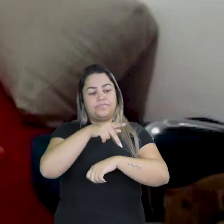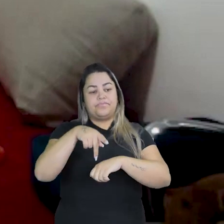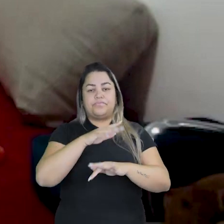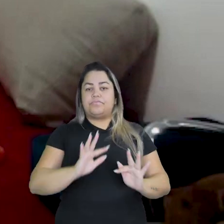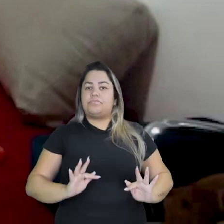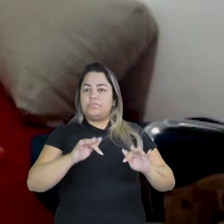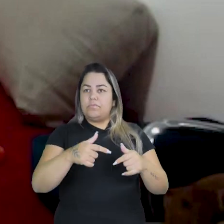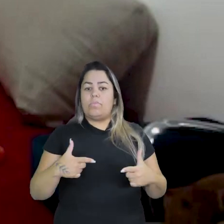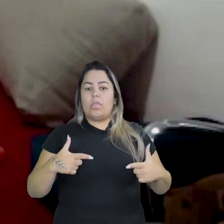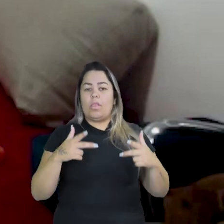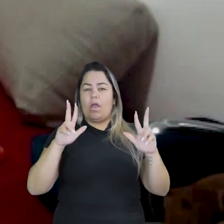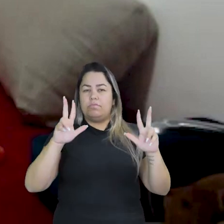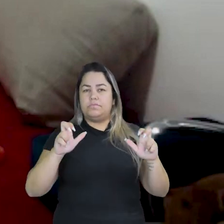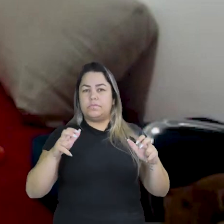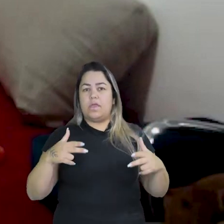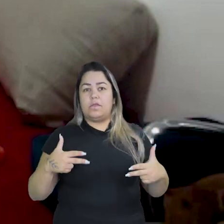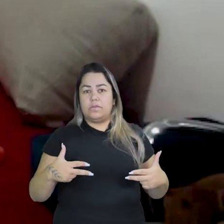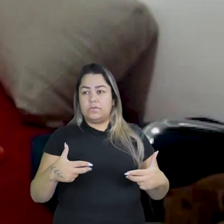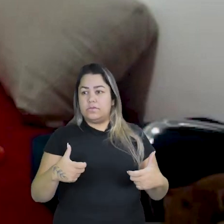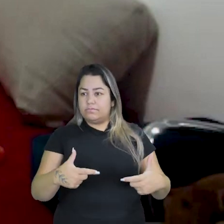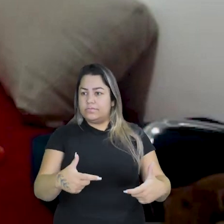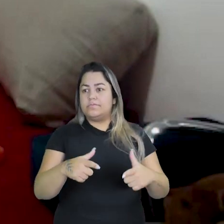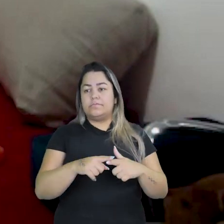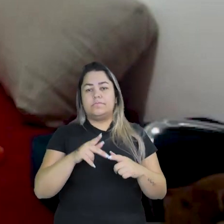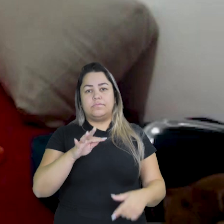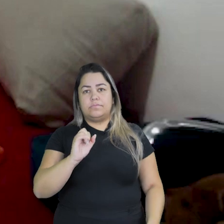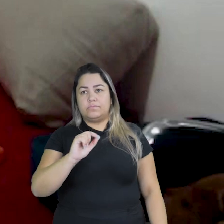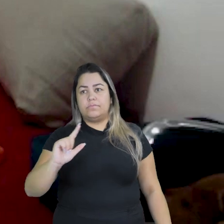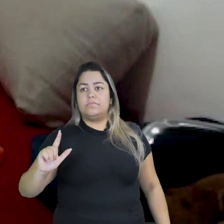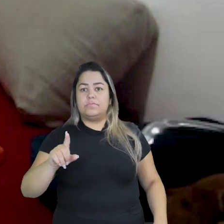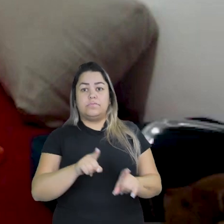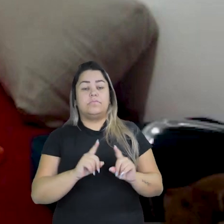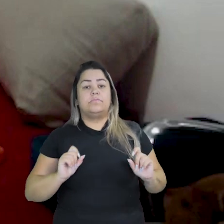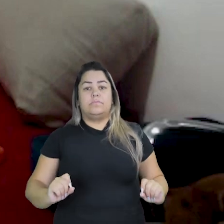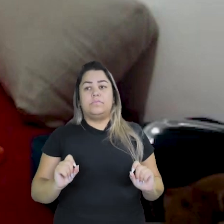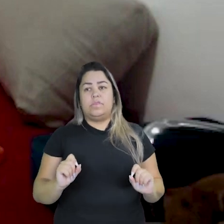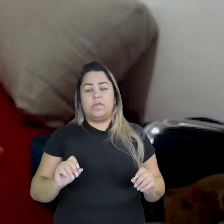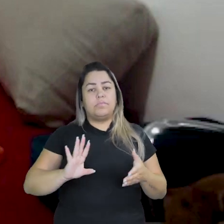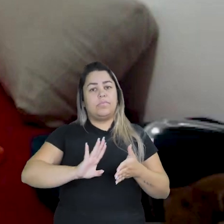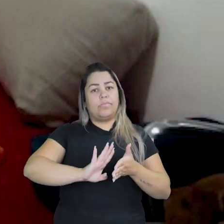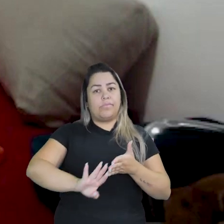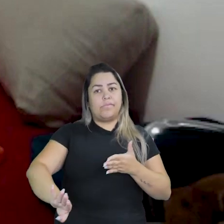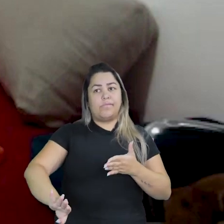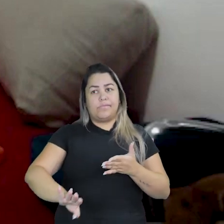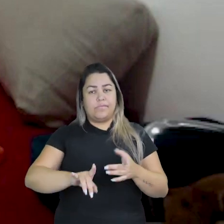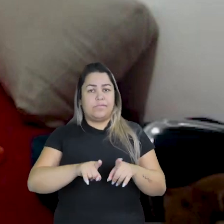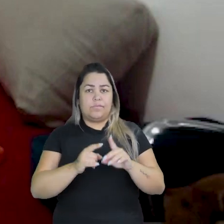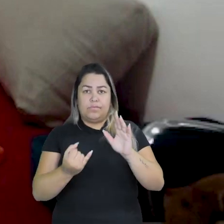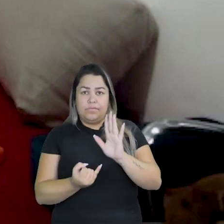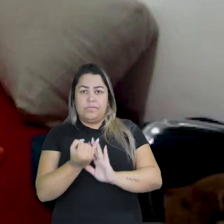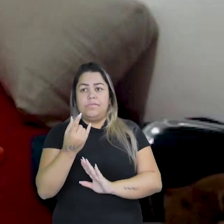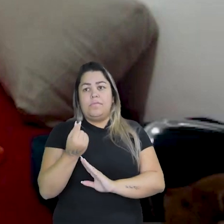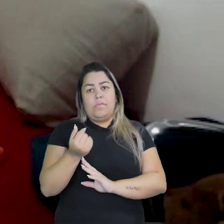país, até o fim da chamada guerra fiscal entre os estados, e sem falar, claro, que a reforma tributária, ao eliminar impostos